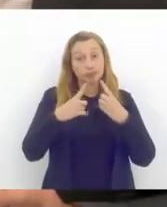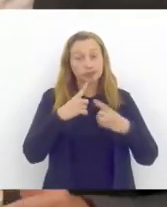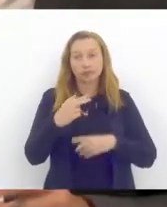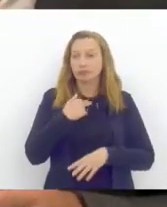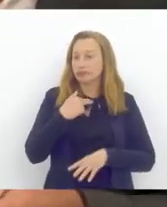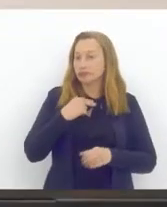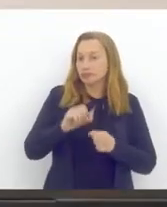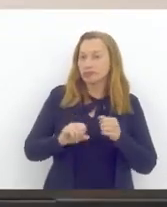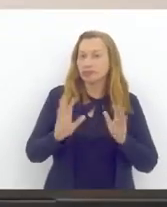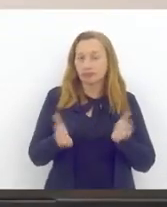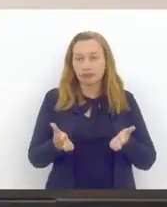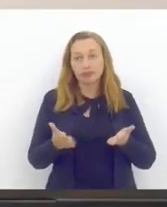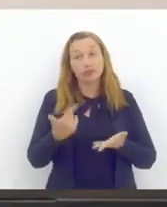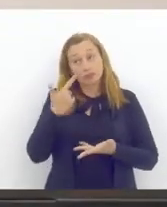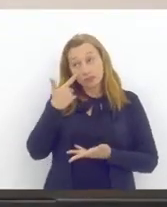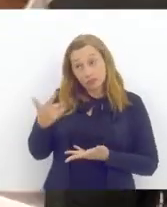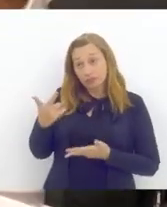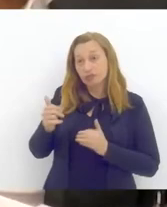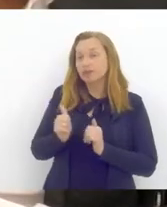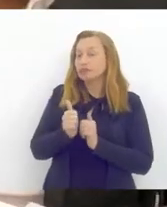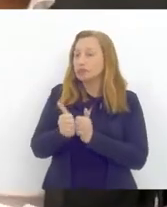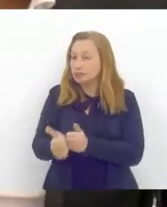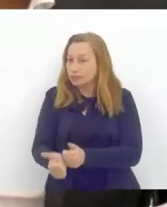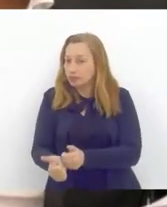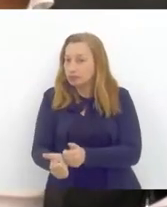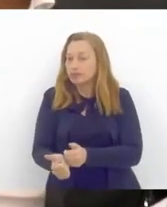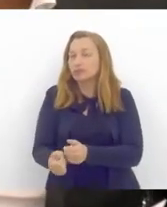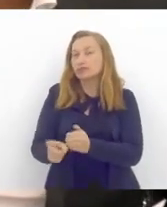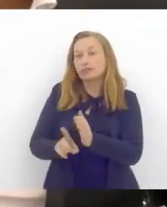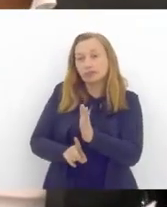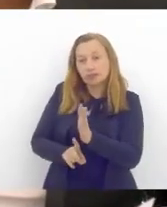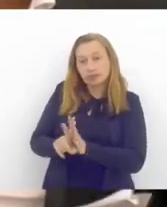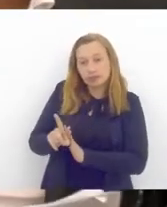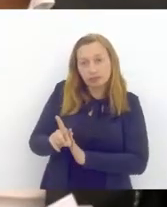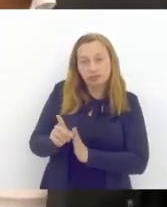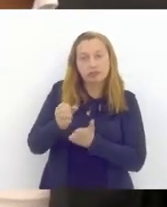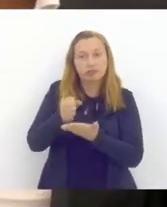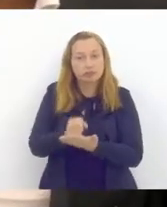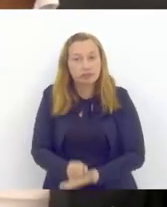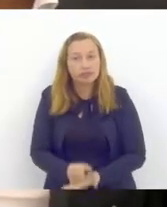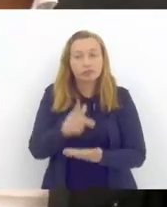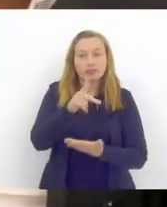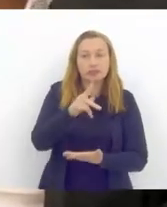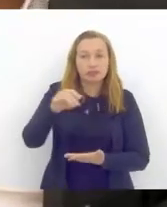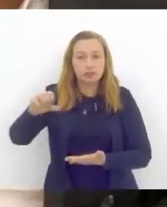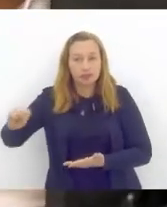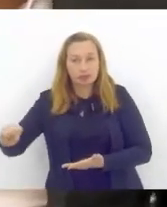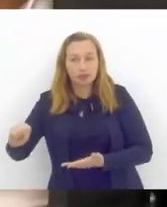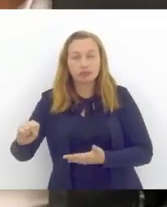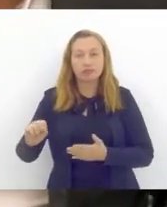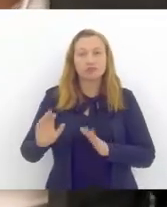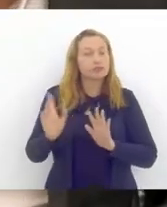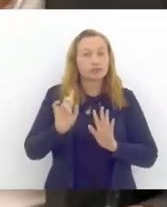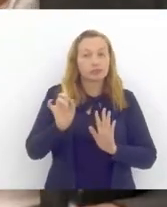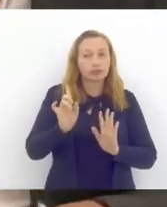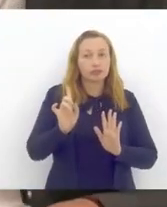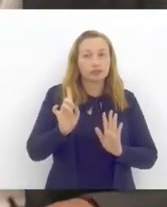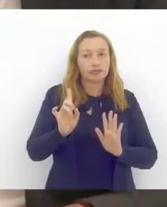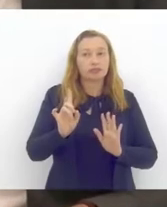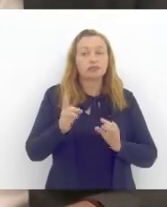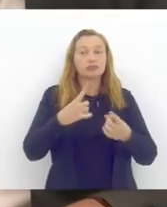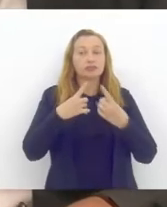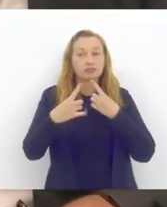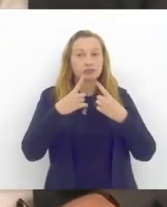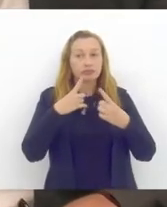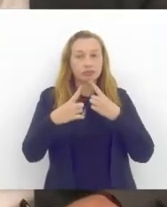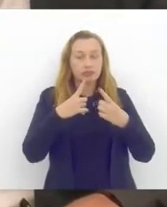com profundidade, por isso, não. Eu estou vendo que está caminhando para uma pergunta do peso do ICMS dentro da composição. Não, não, não. Isso tem a ver com o debate que a gente está